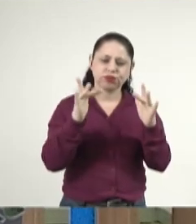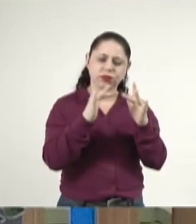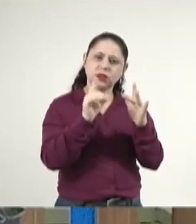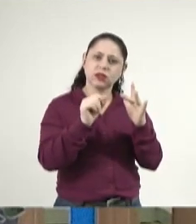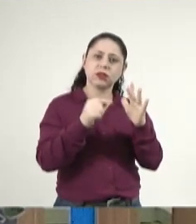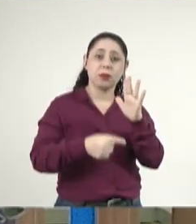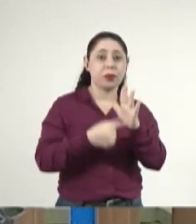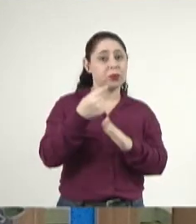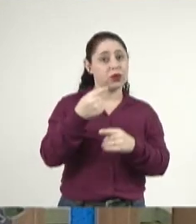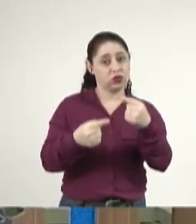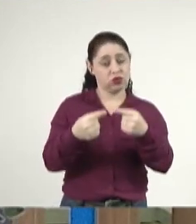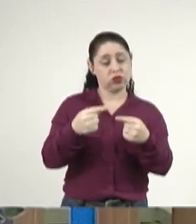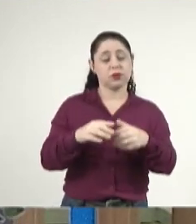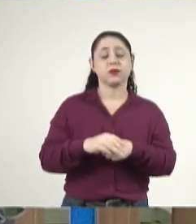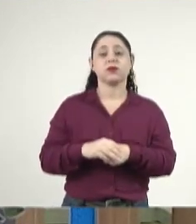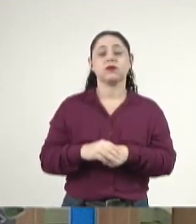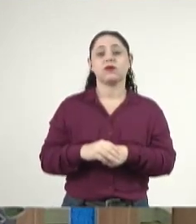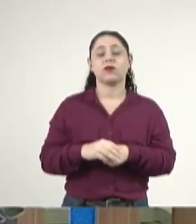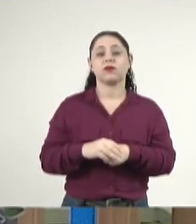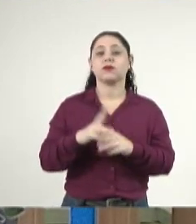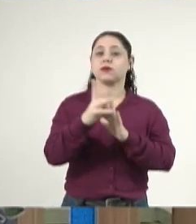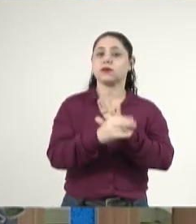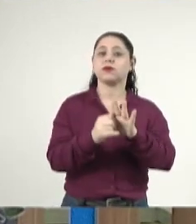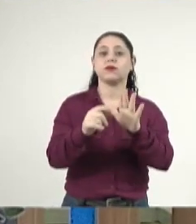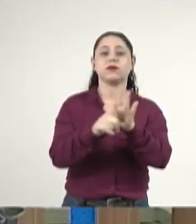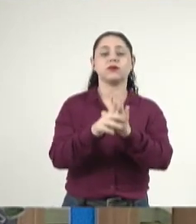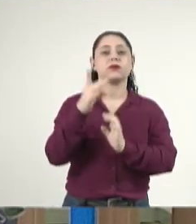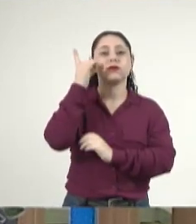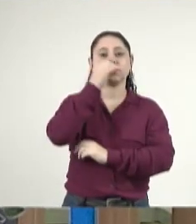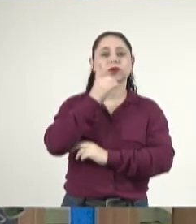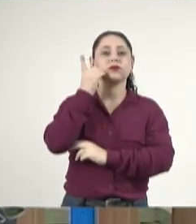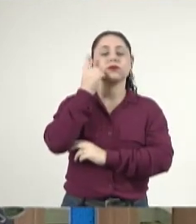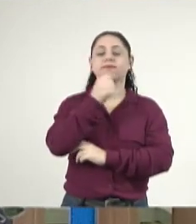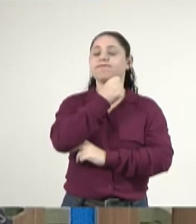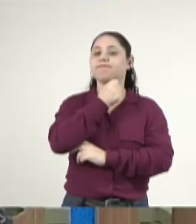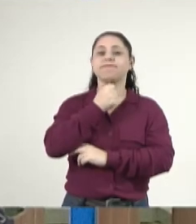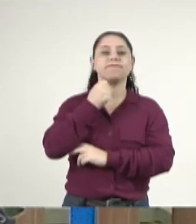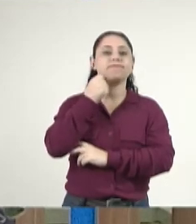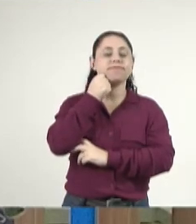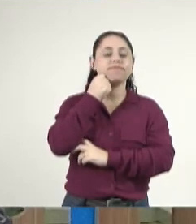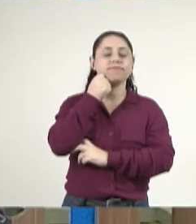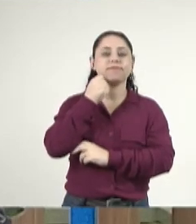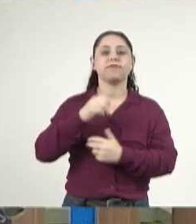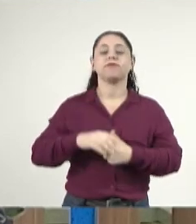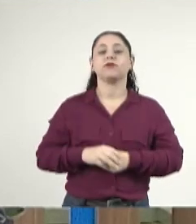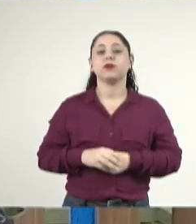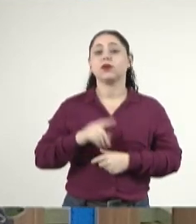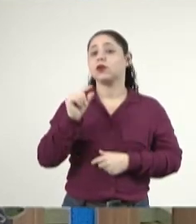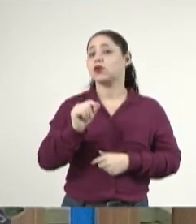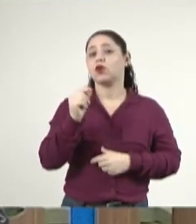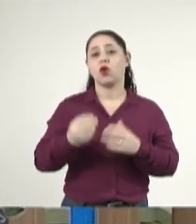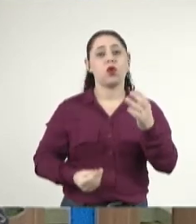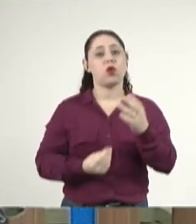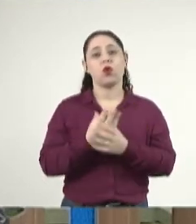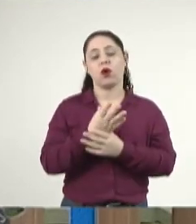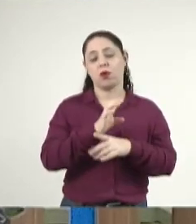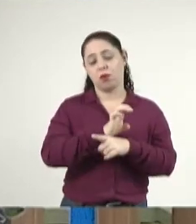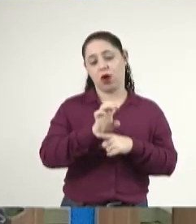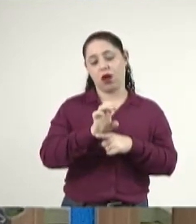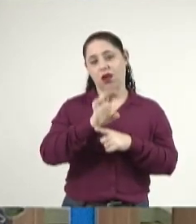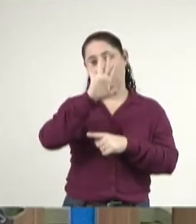ocorre sempre na primeira discussão, projeto apresentado pelo deputado Antônio Vaz, do Republicanos, e que institui no